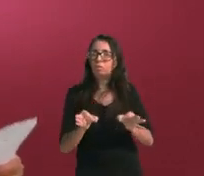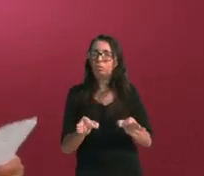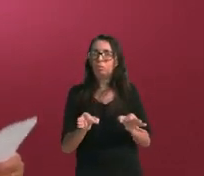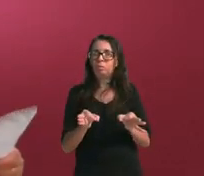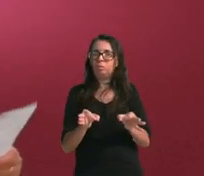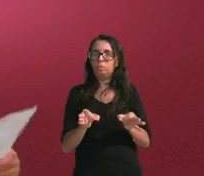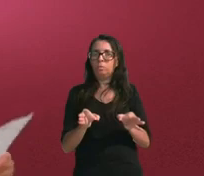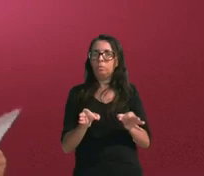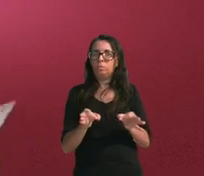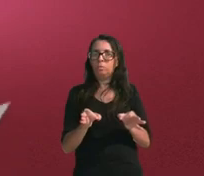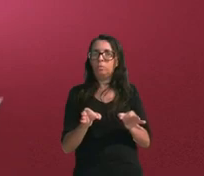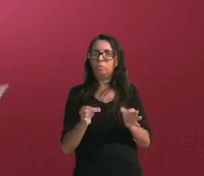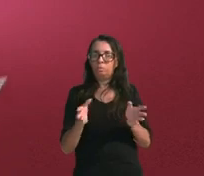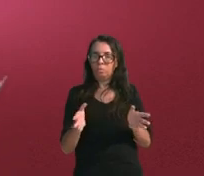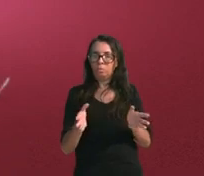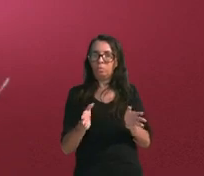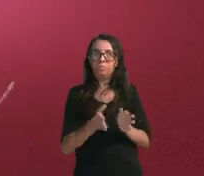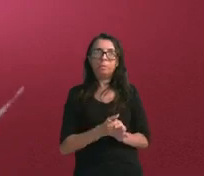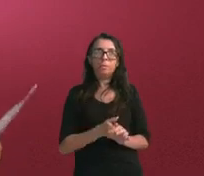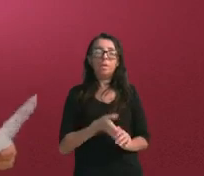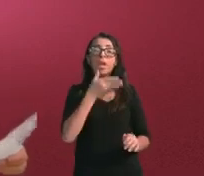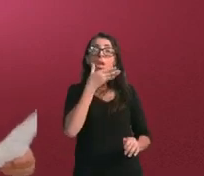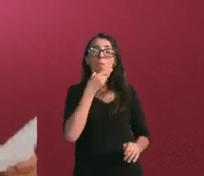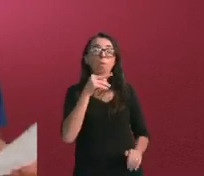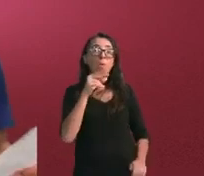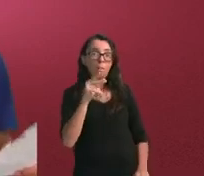Tá? E Arão, que é o irmão dele,